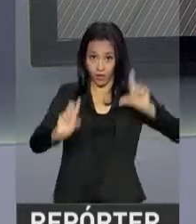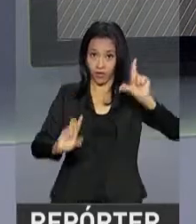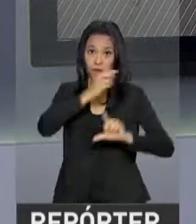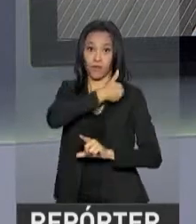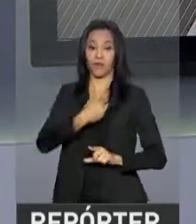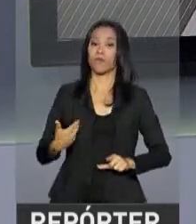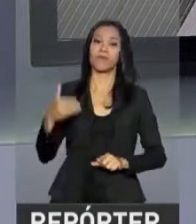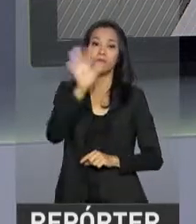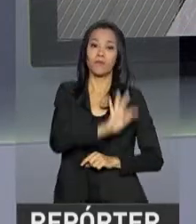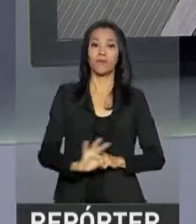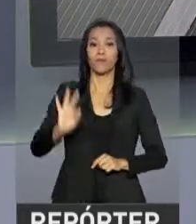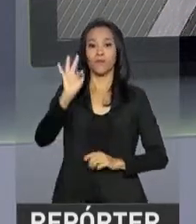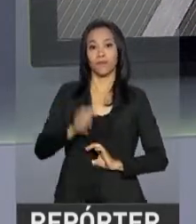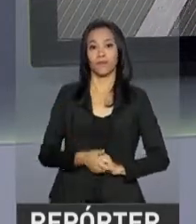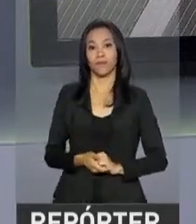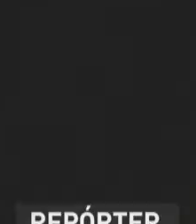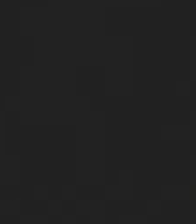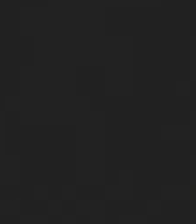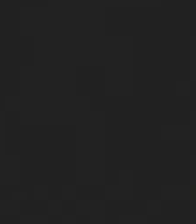a tv do governo federal